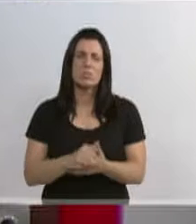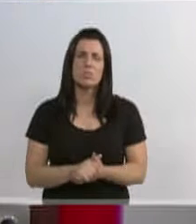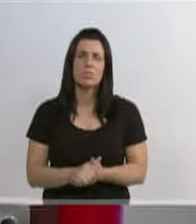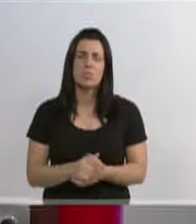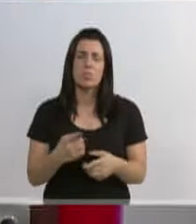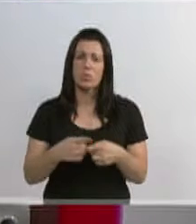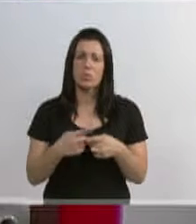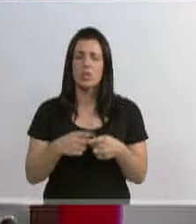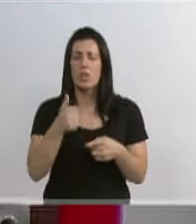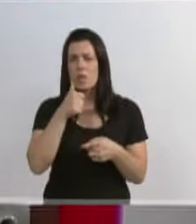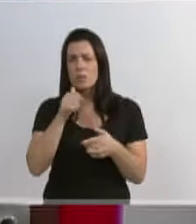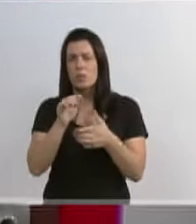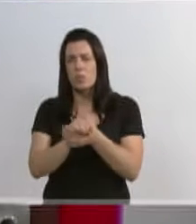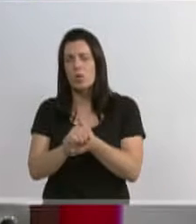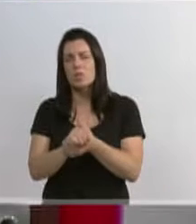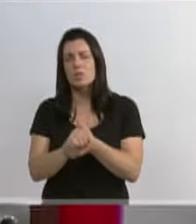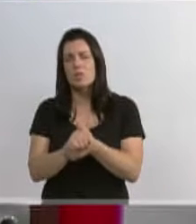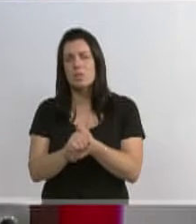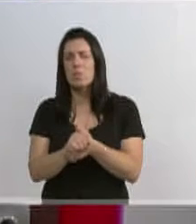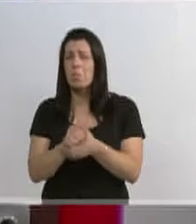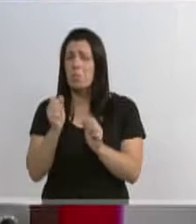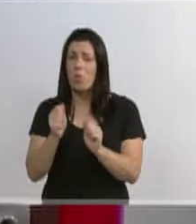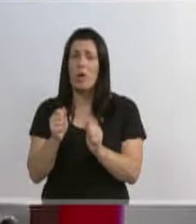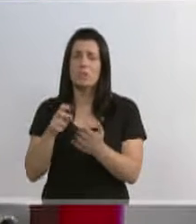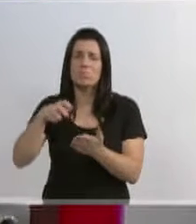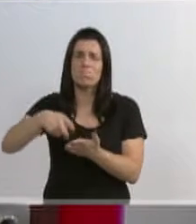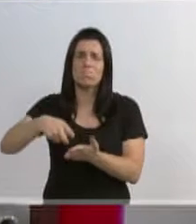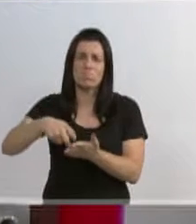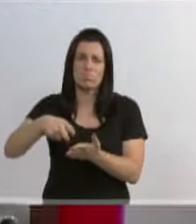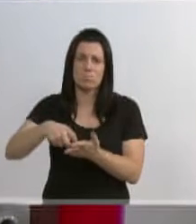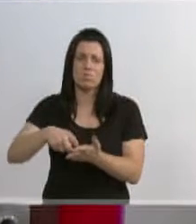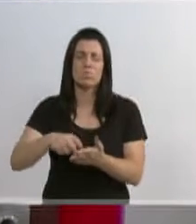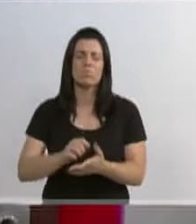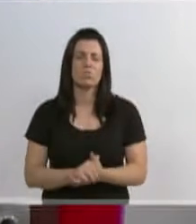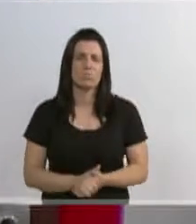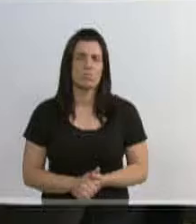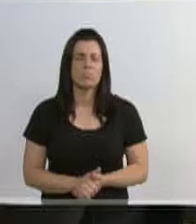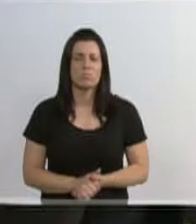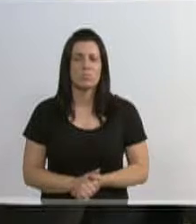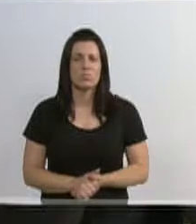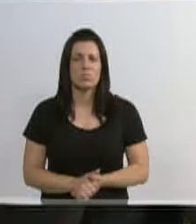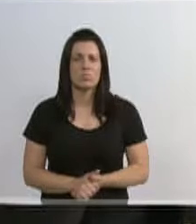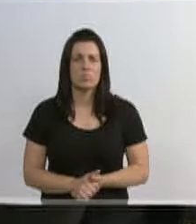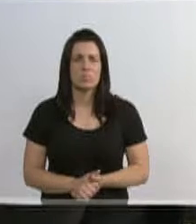que ela pode, inclusive, ser novamente condenada ou não. Era isso, senhor presidente.